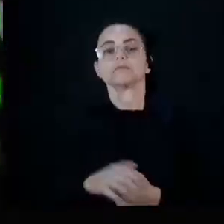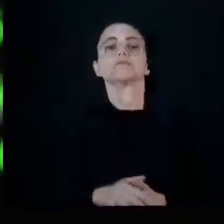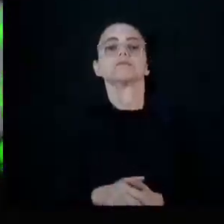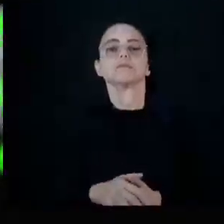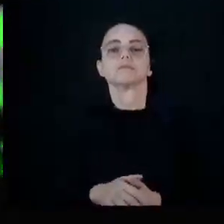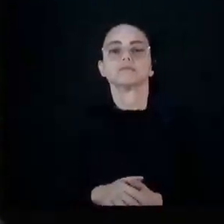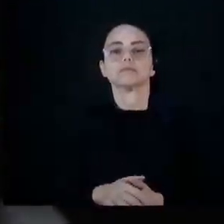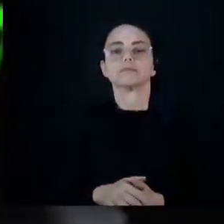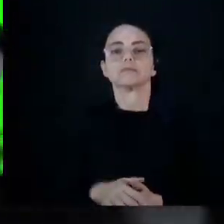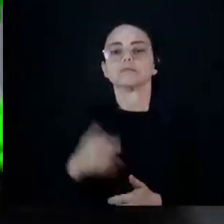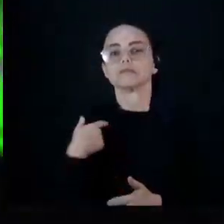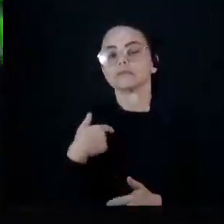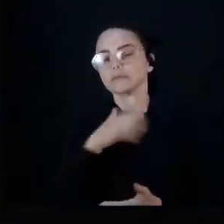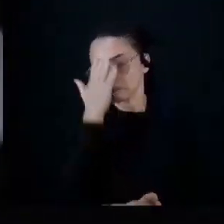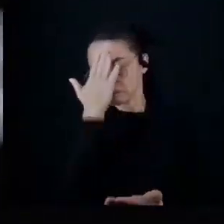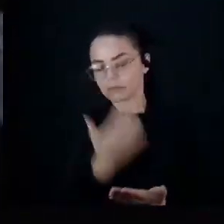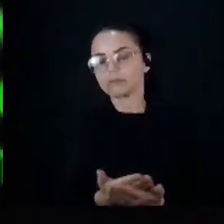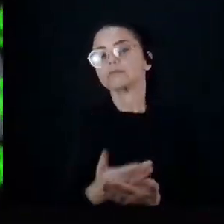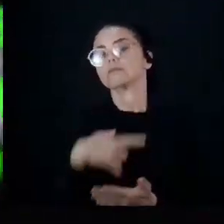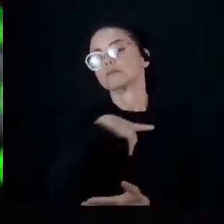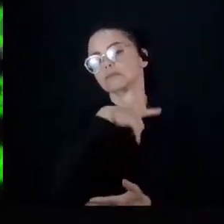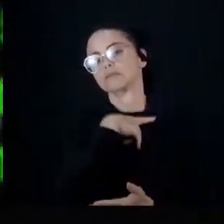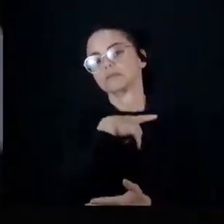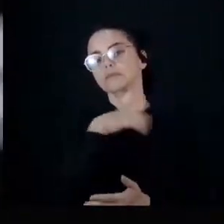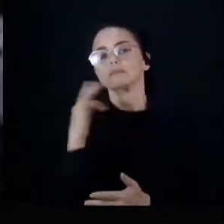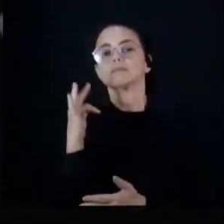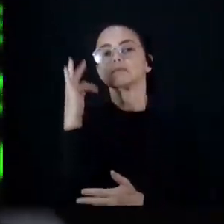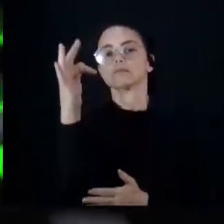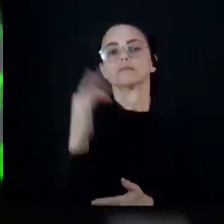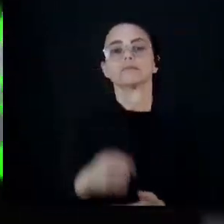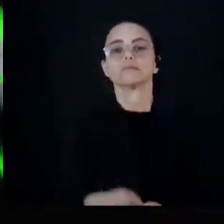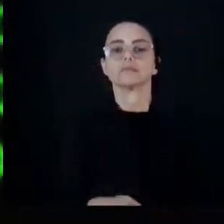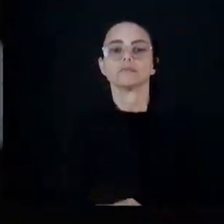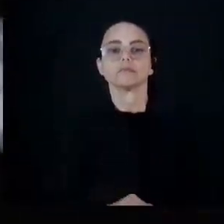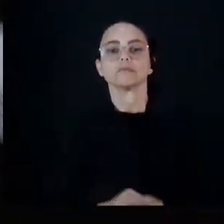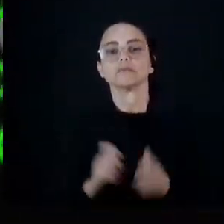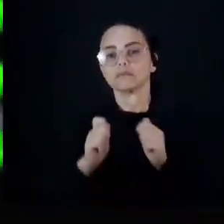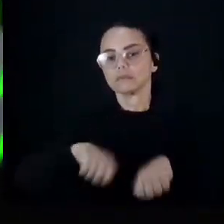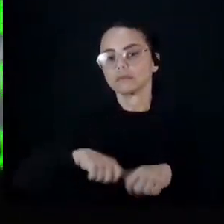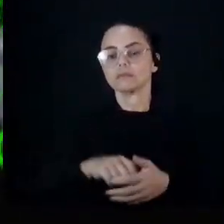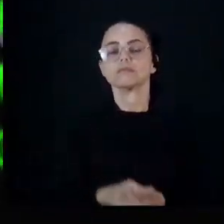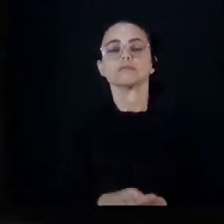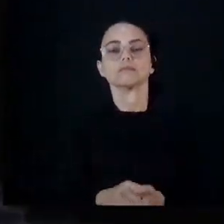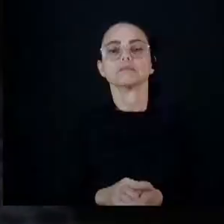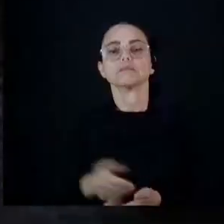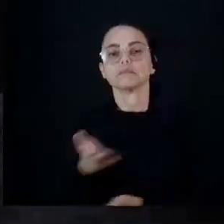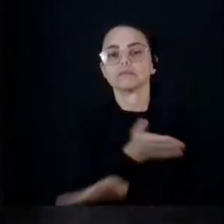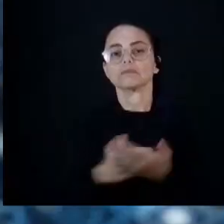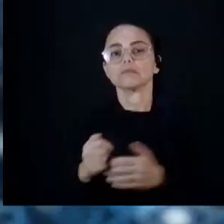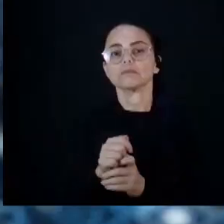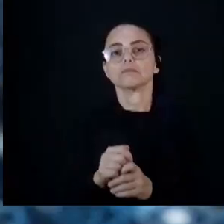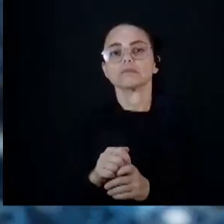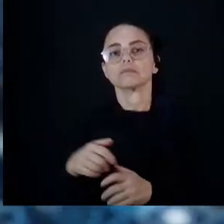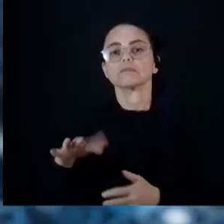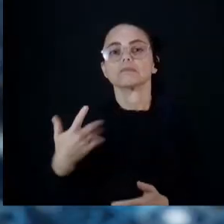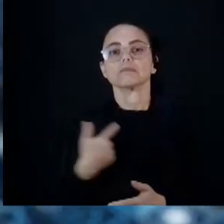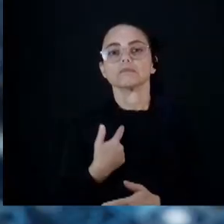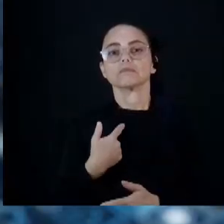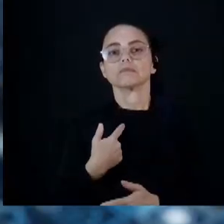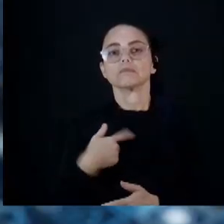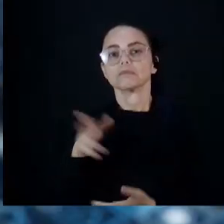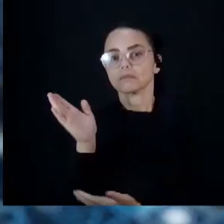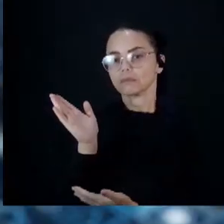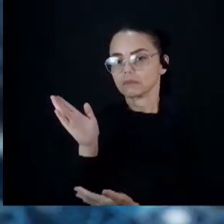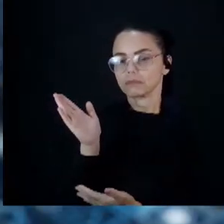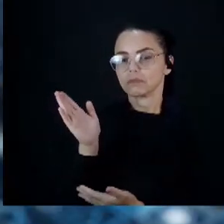Eu acredito que existe num futuro a possibilidade de humanos interagirem com robôs, sejam robôs virtuais, né, como os